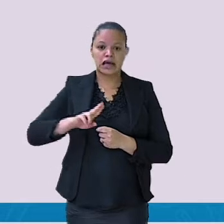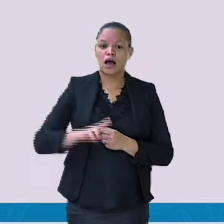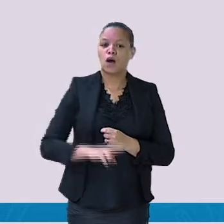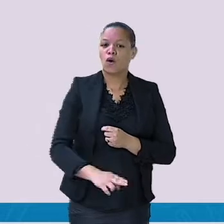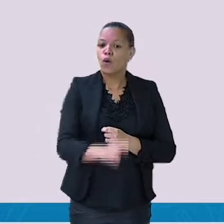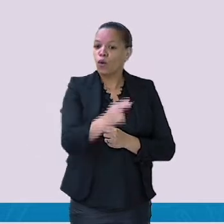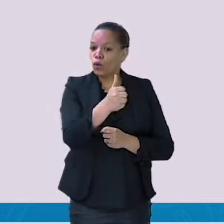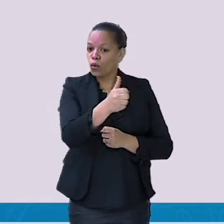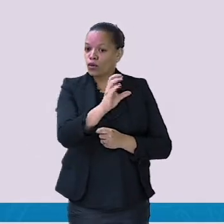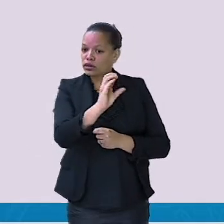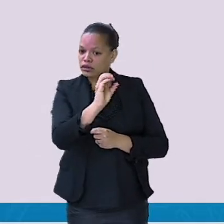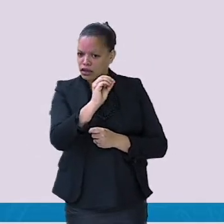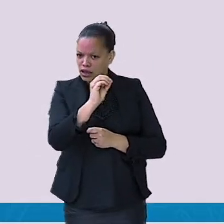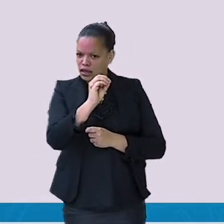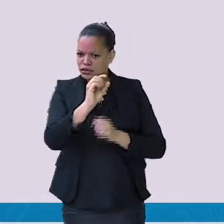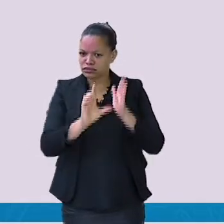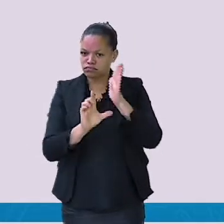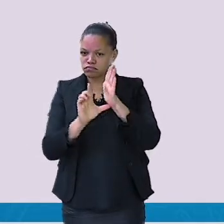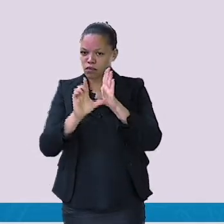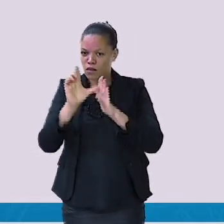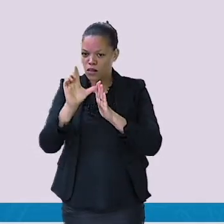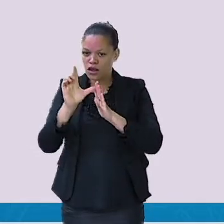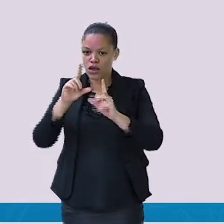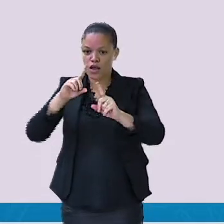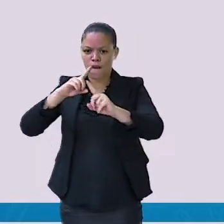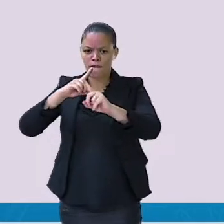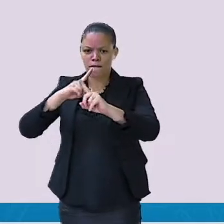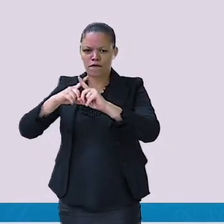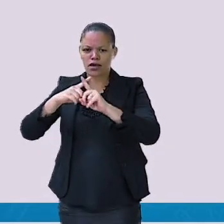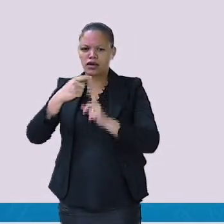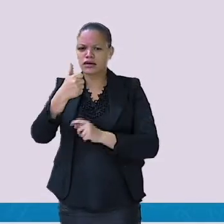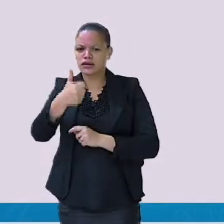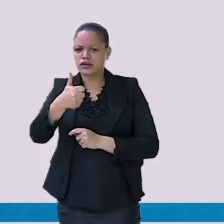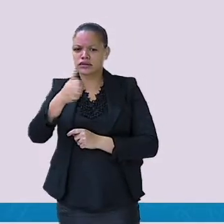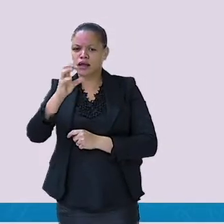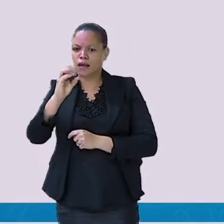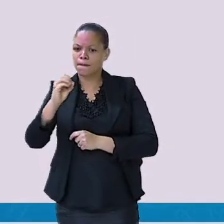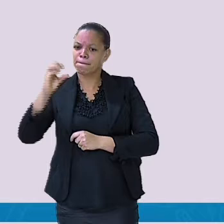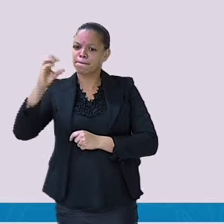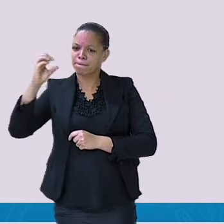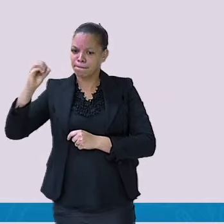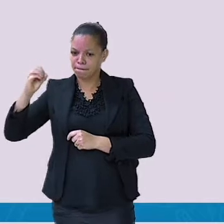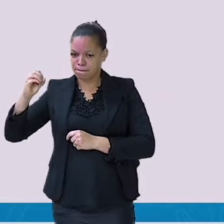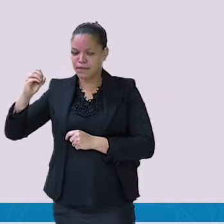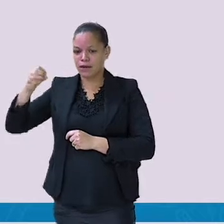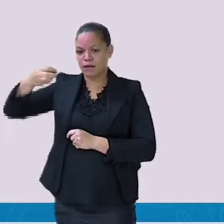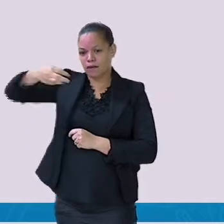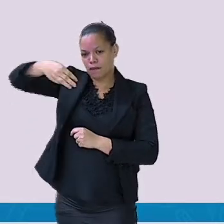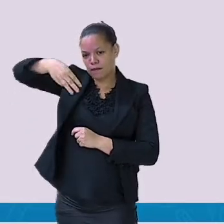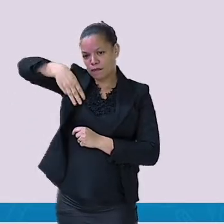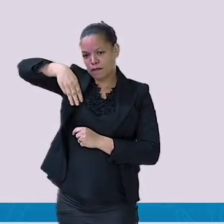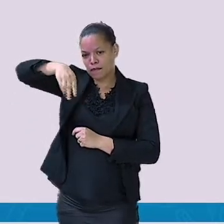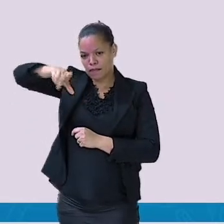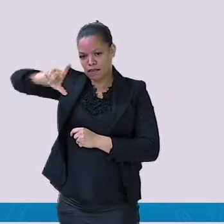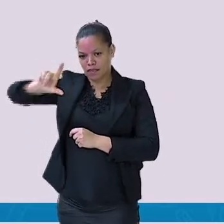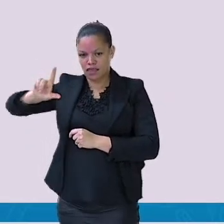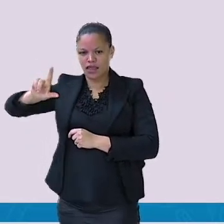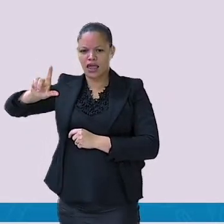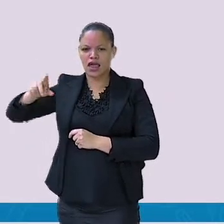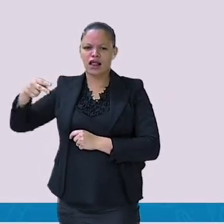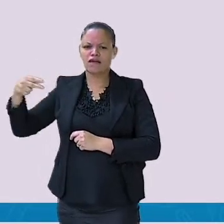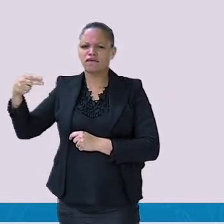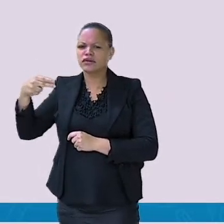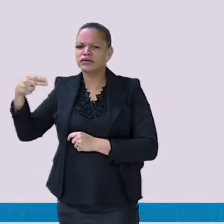1000 ml vão dar 10.000. Ou seja, eu multiplico por 1000 porque